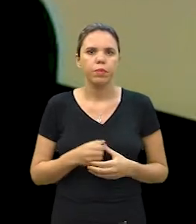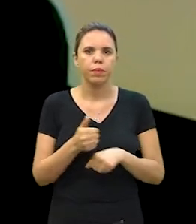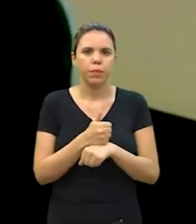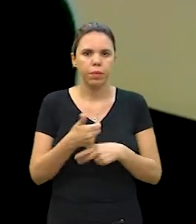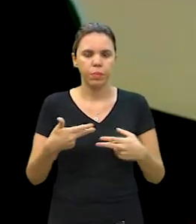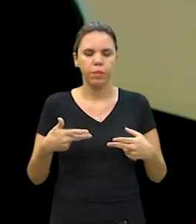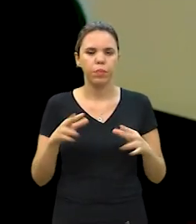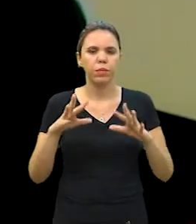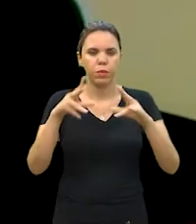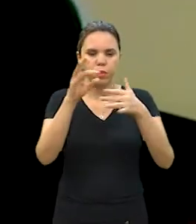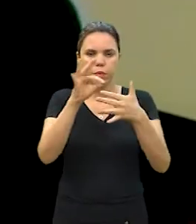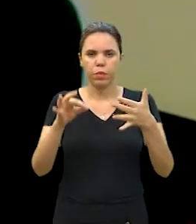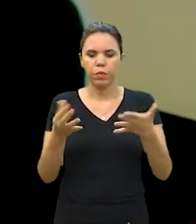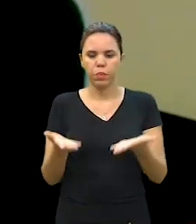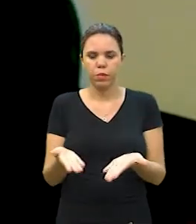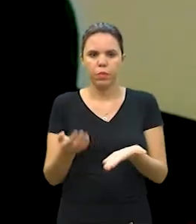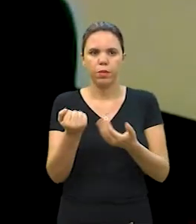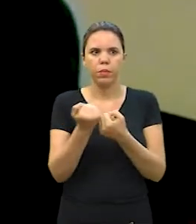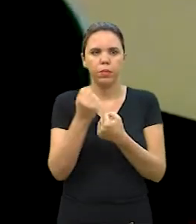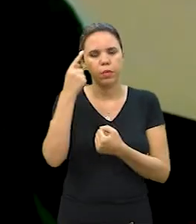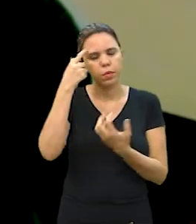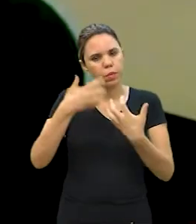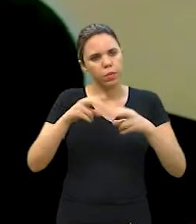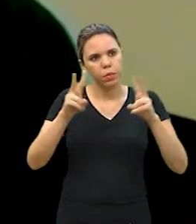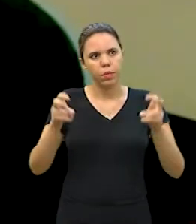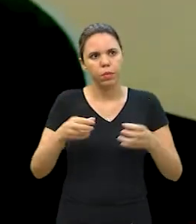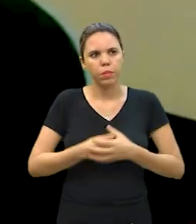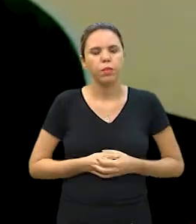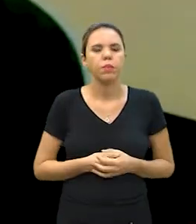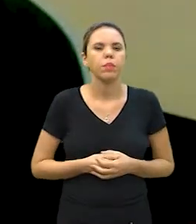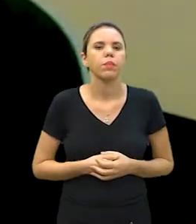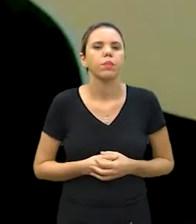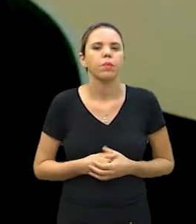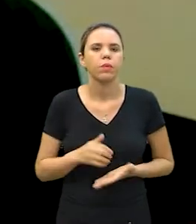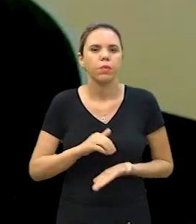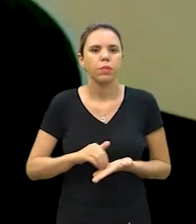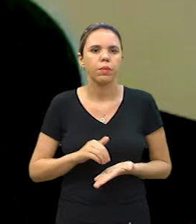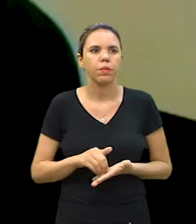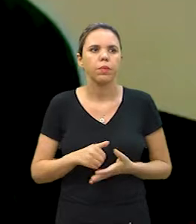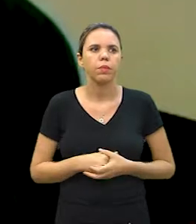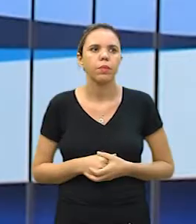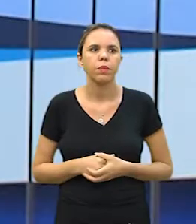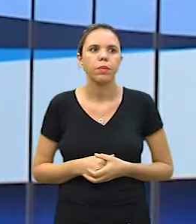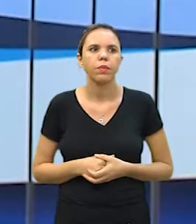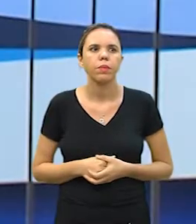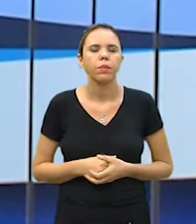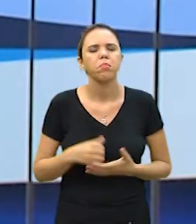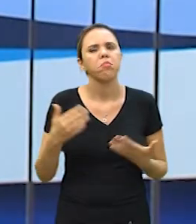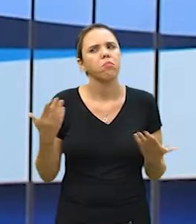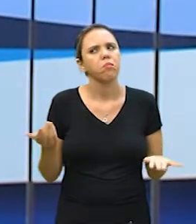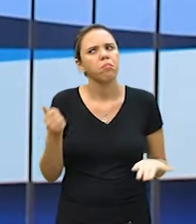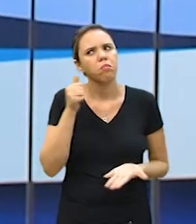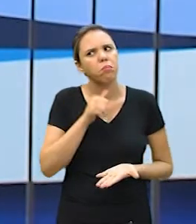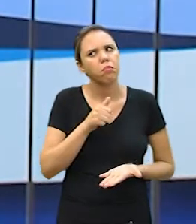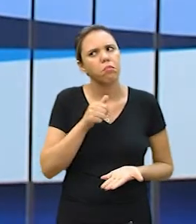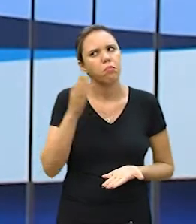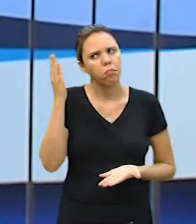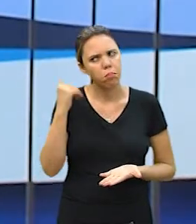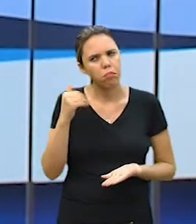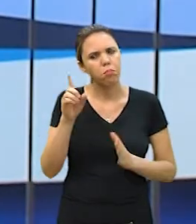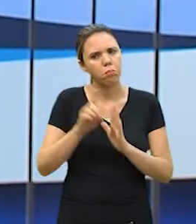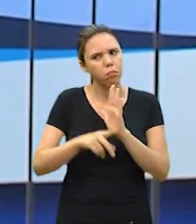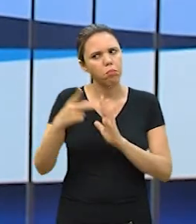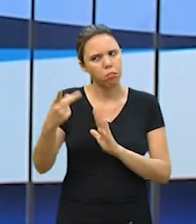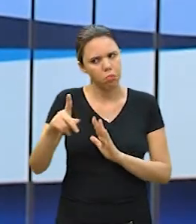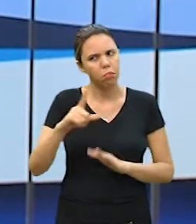dessas especificidades todas. Então, aqui a gente pensa muito sobre isso na nossa secretaria. Agora, será que a mulher ela